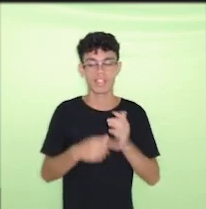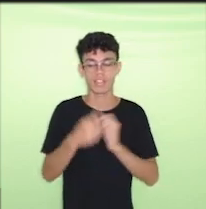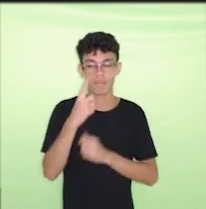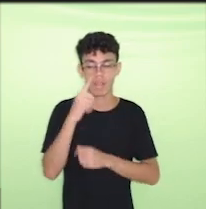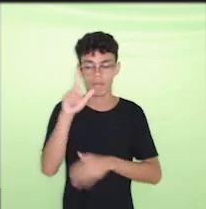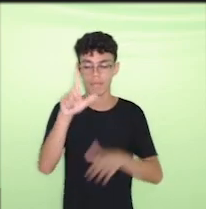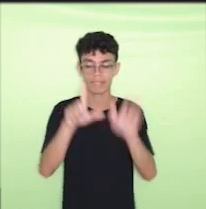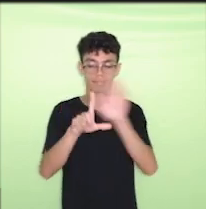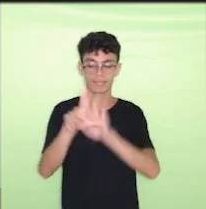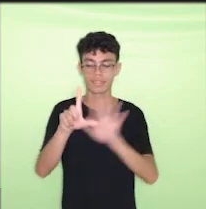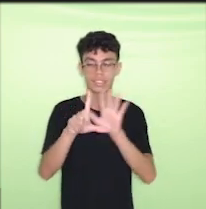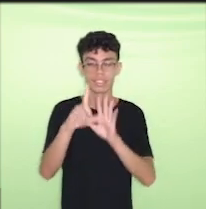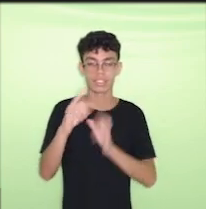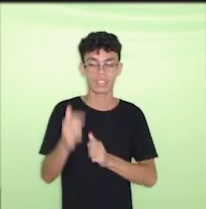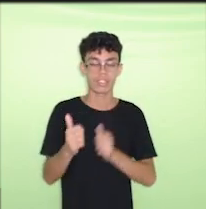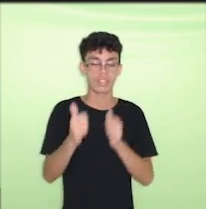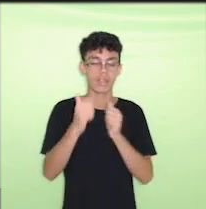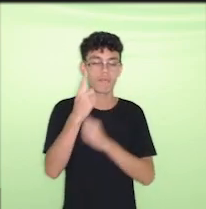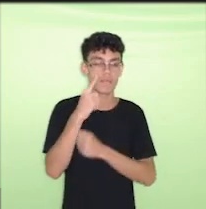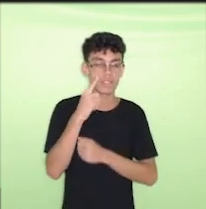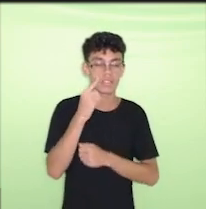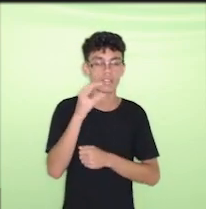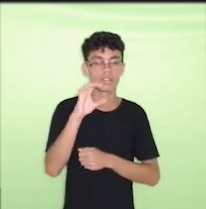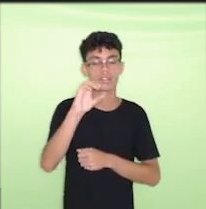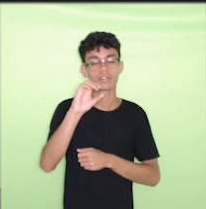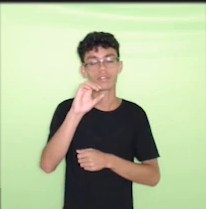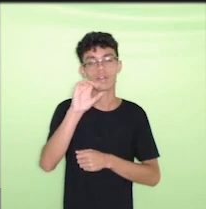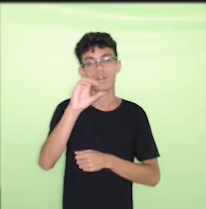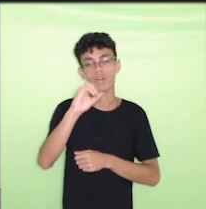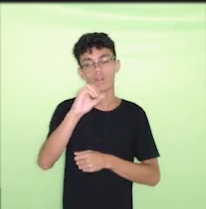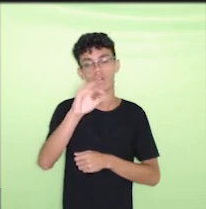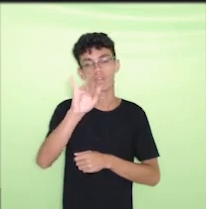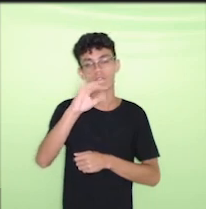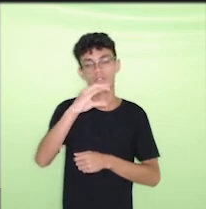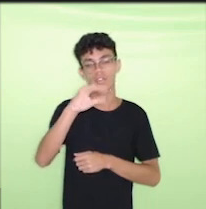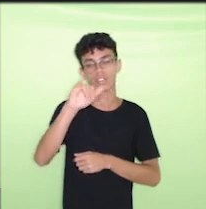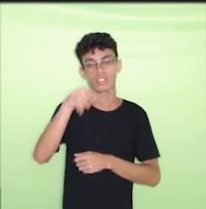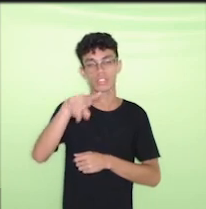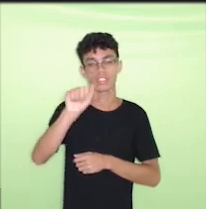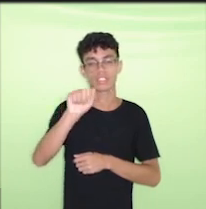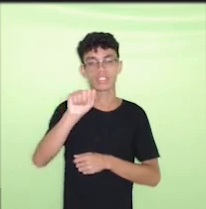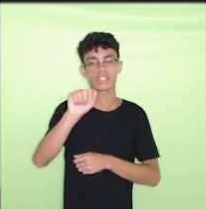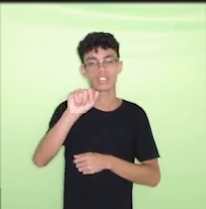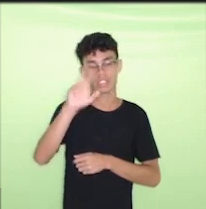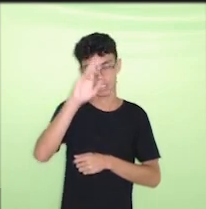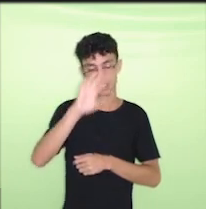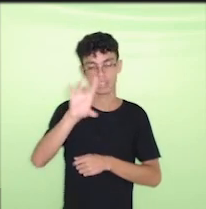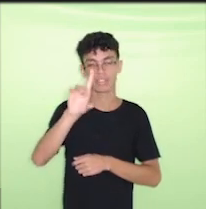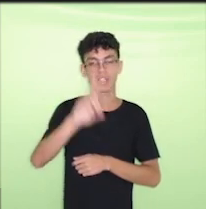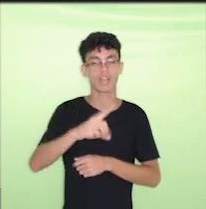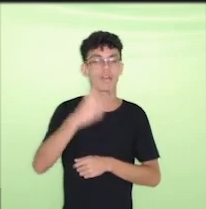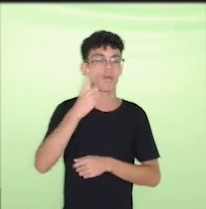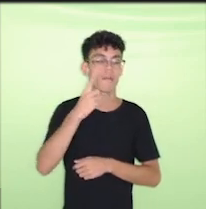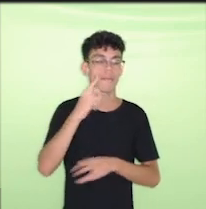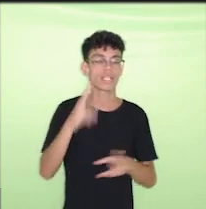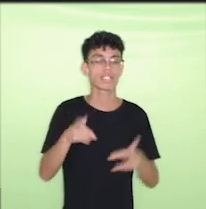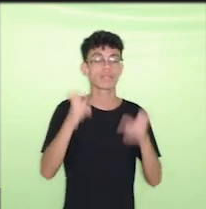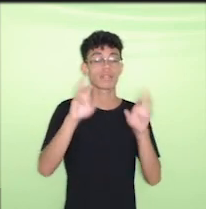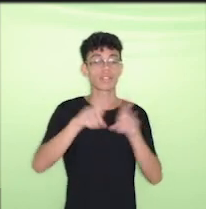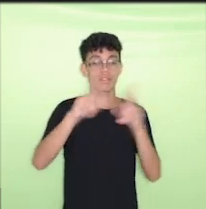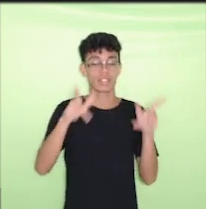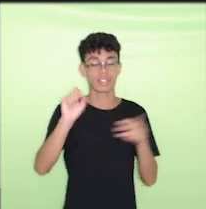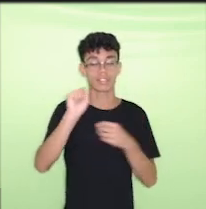tenho acompanhado a Obscena Senhora D, também que ele dirigiu, acompanho, né, as montagens. Então, eu vejo uma diferença,